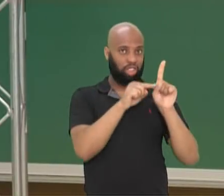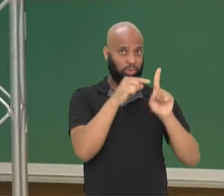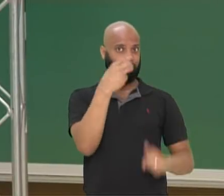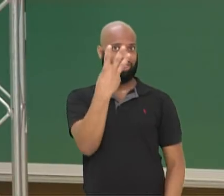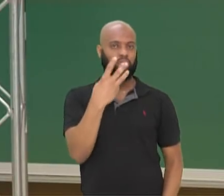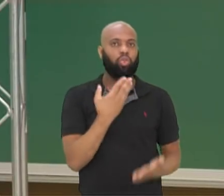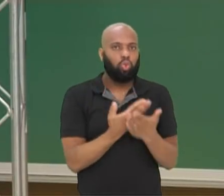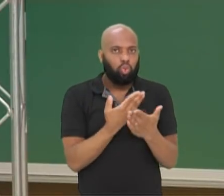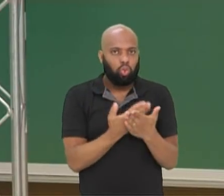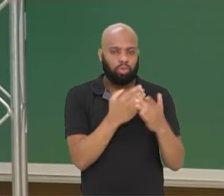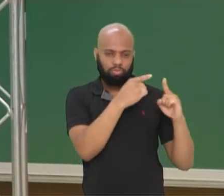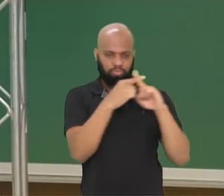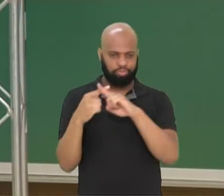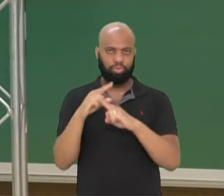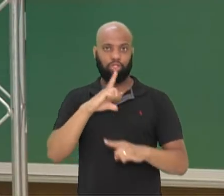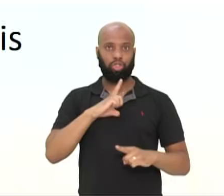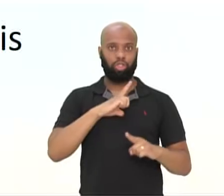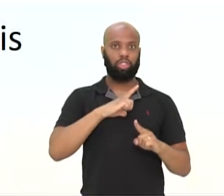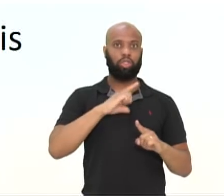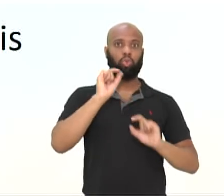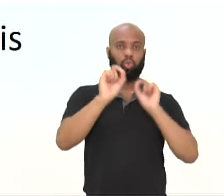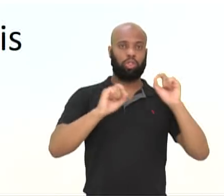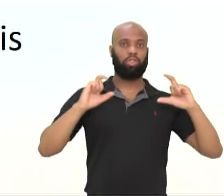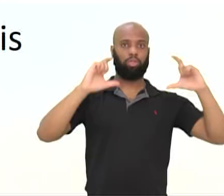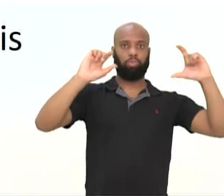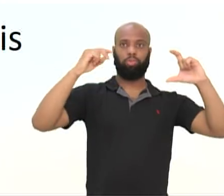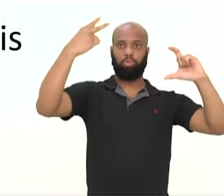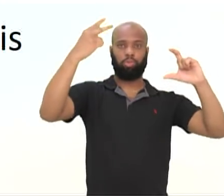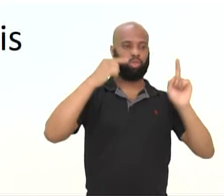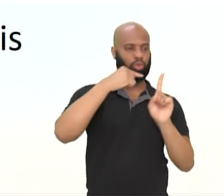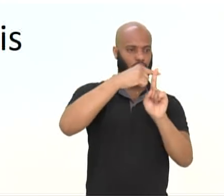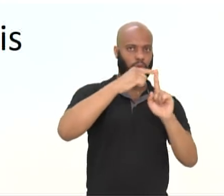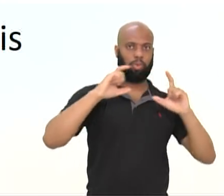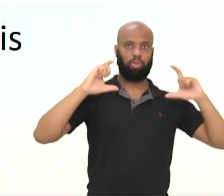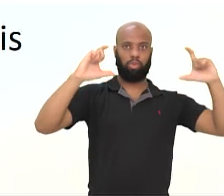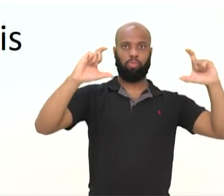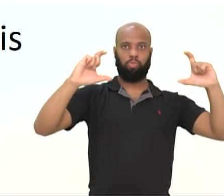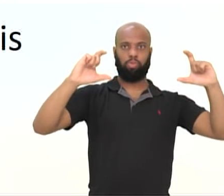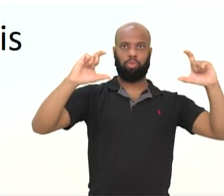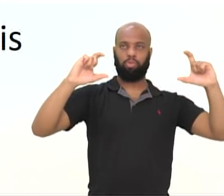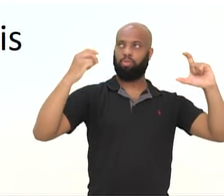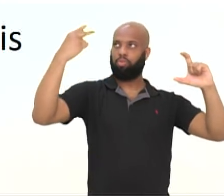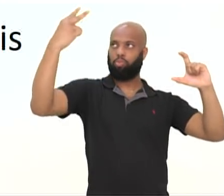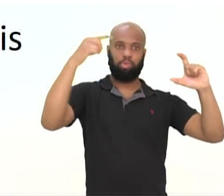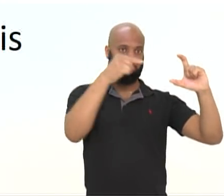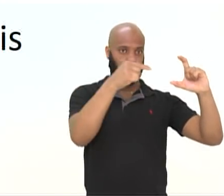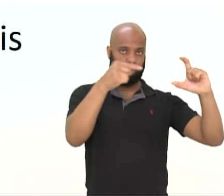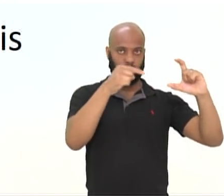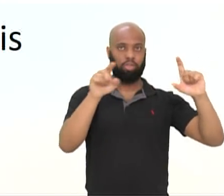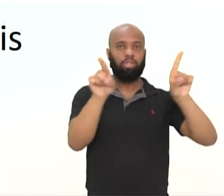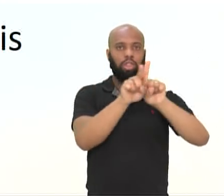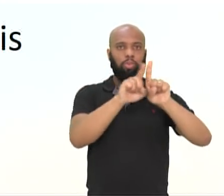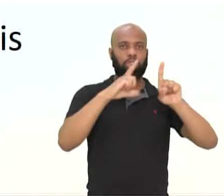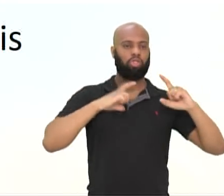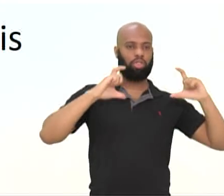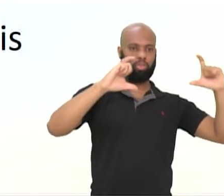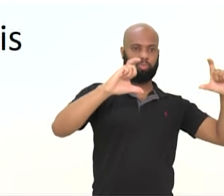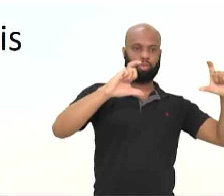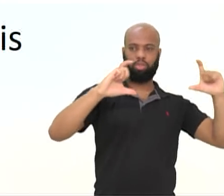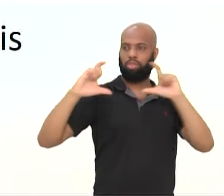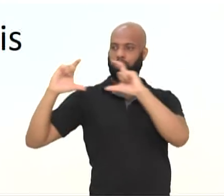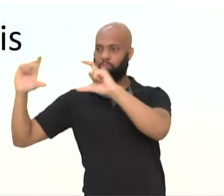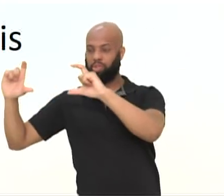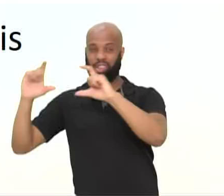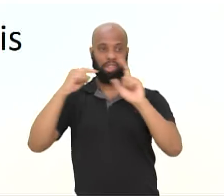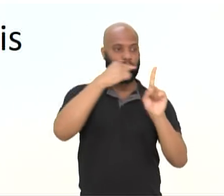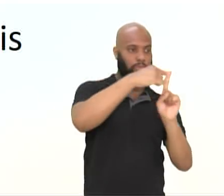produtos notáveis. Nós estudamos o quadrado da soma, nós estudamos o quadrado da diferença e nós estudamos o produto da soma